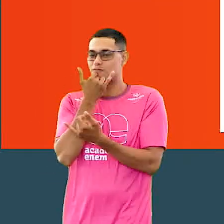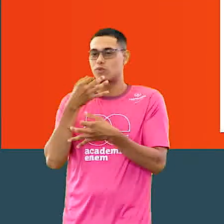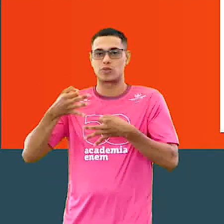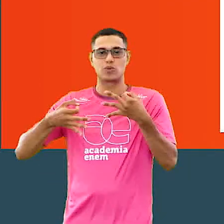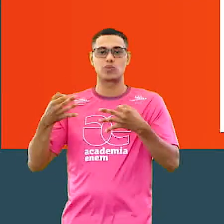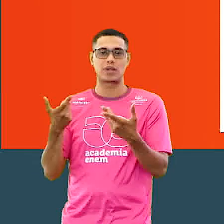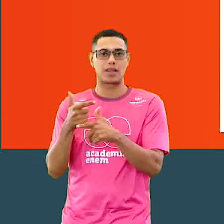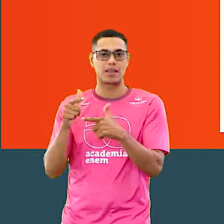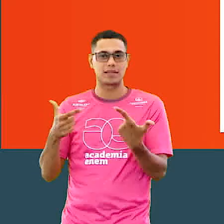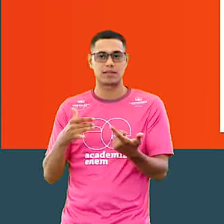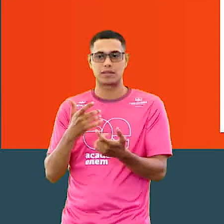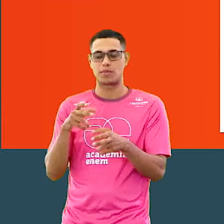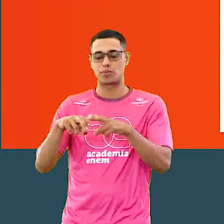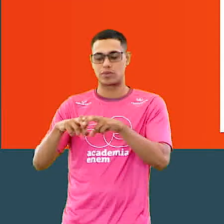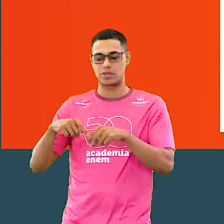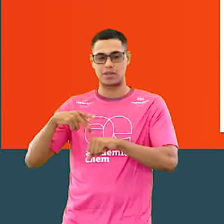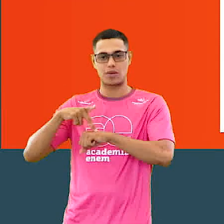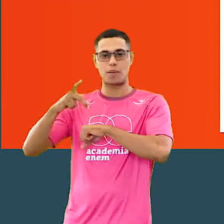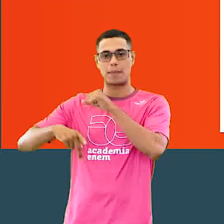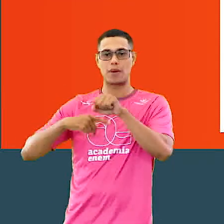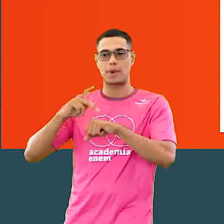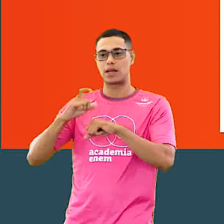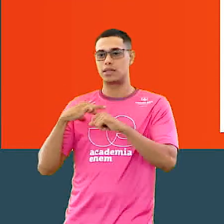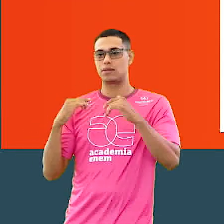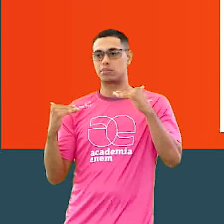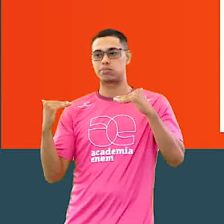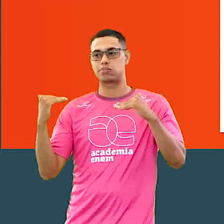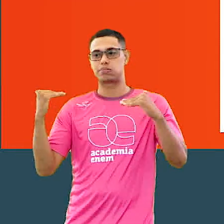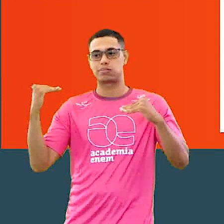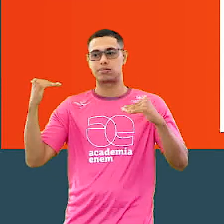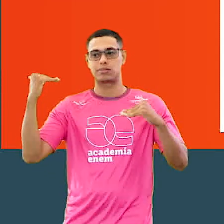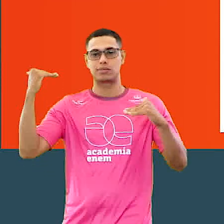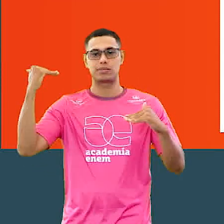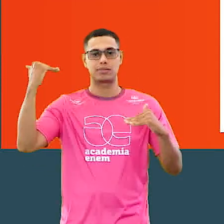país cada vez mais desigual.